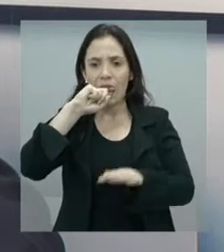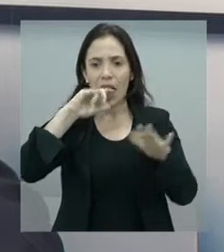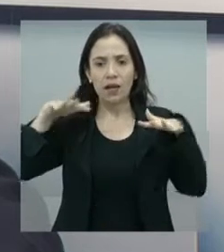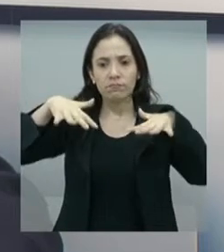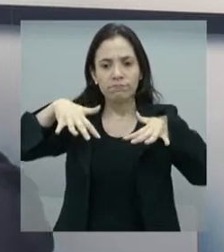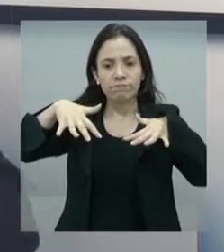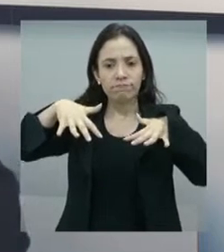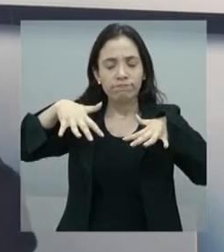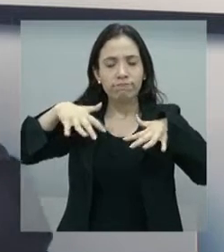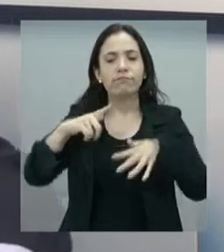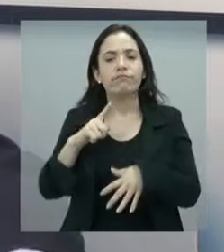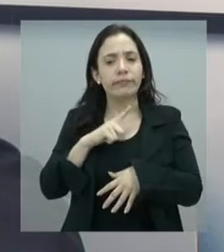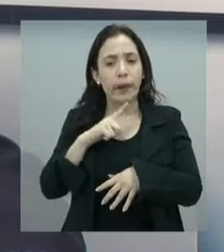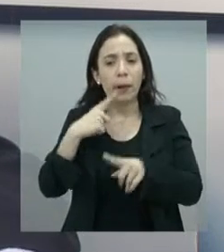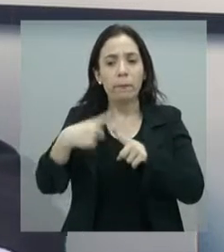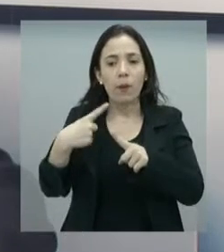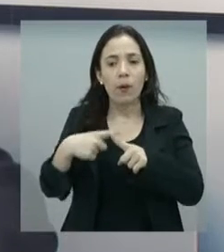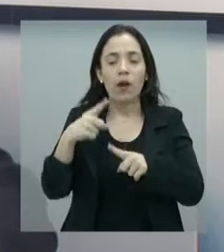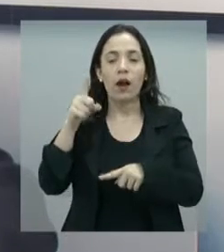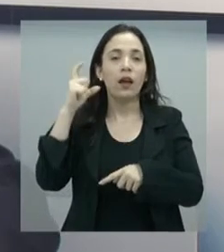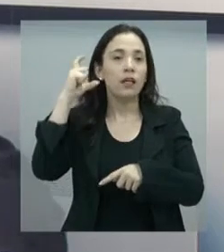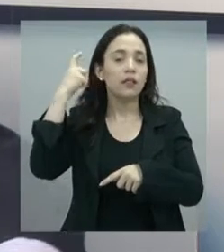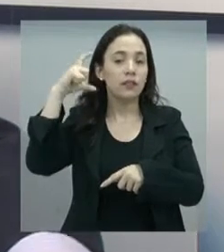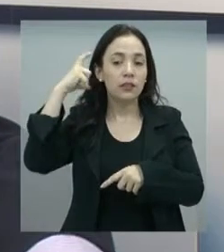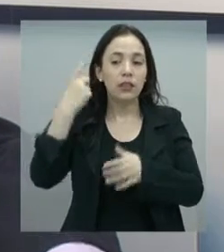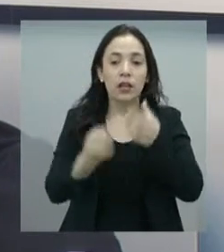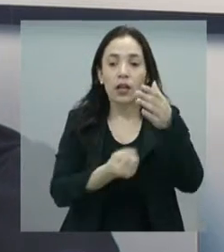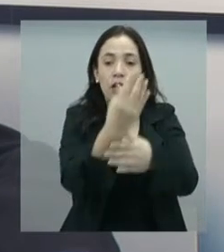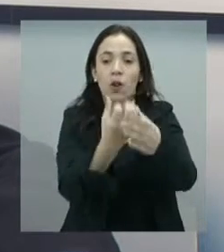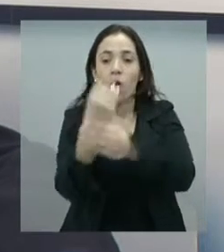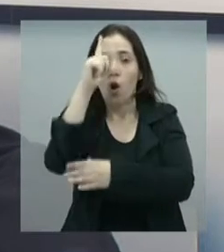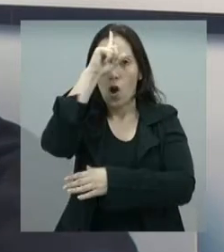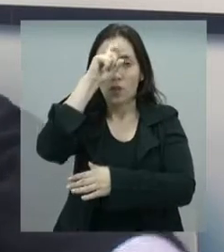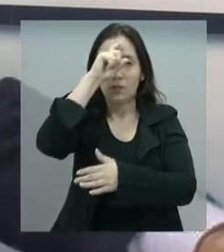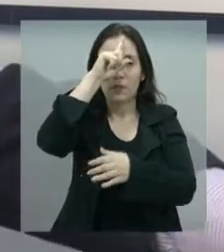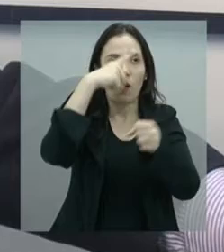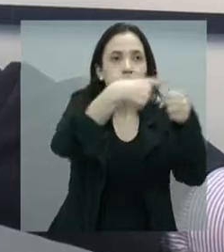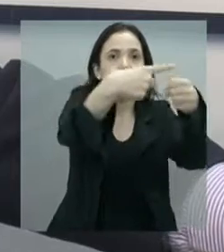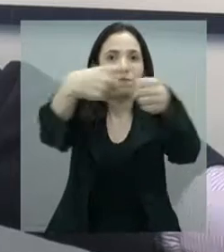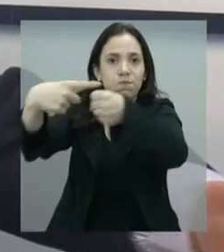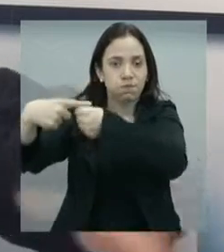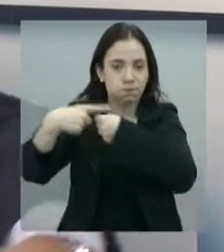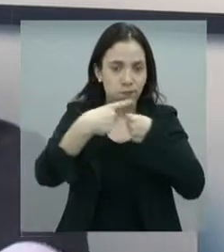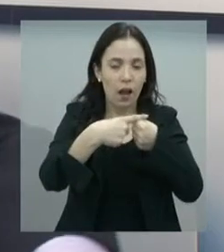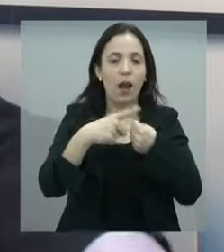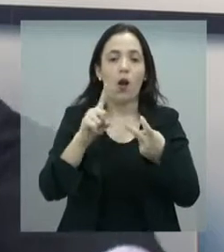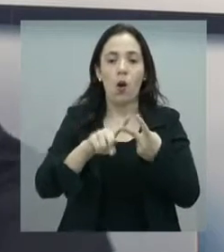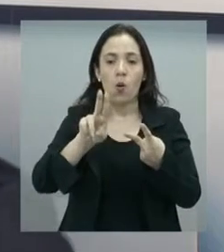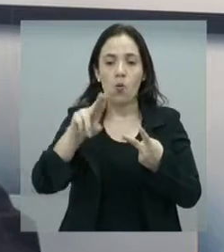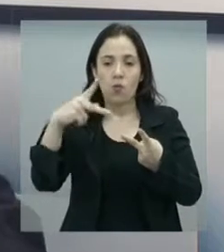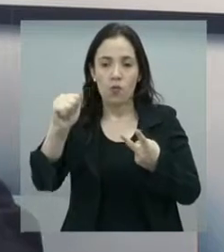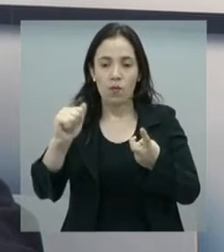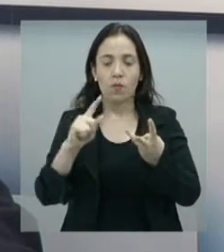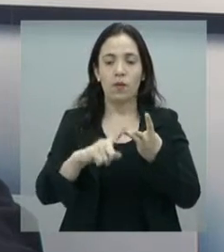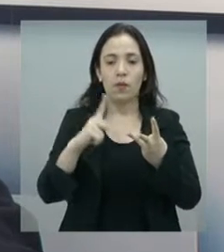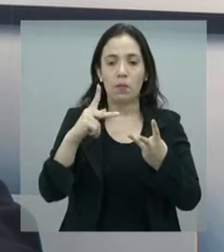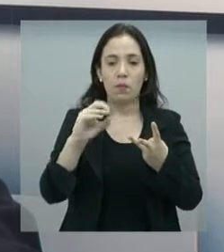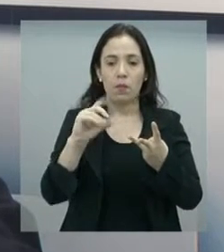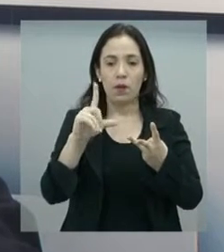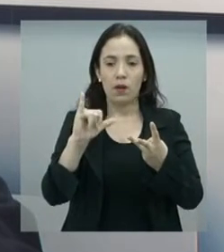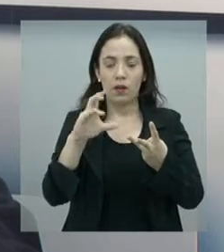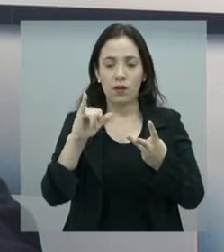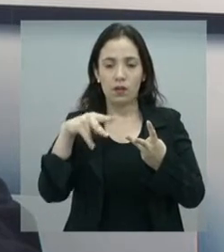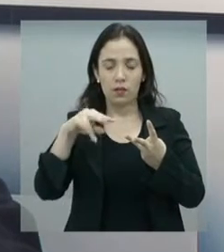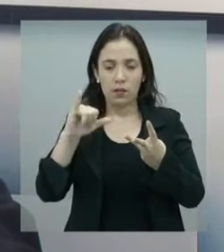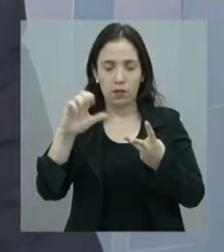CID começou, né? Os hospitais regionais, as UPAs e as policlínicas. Como é que está a história das policlínicas, deputado?